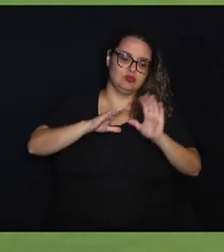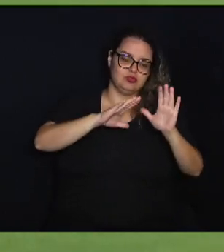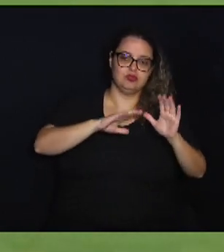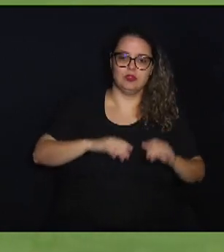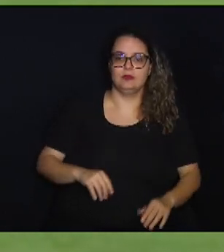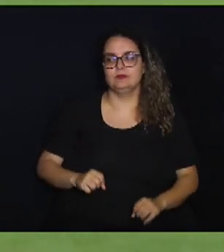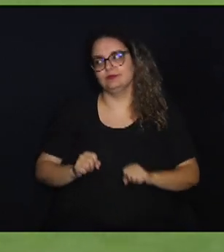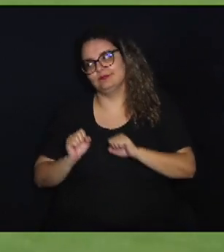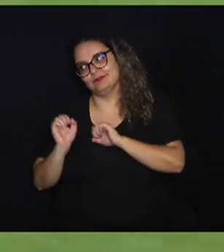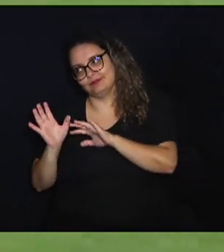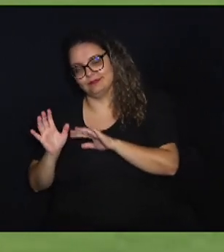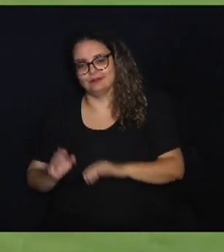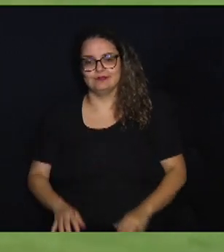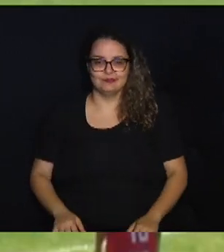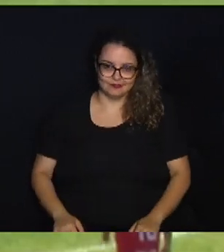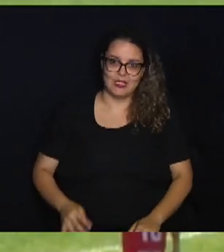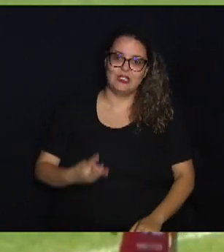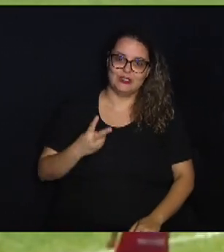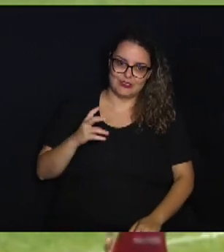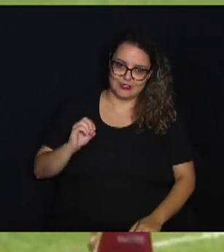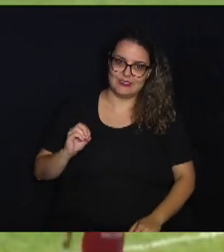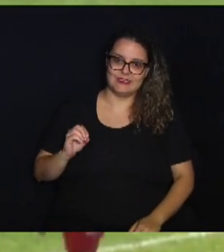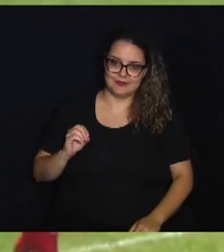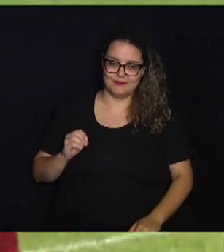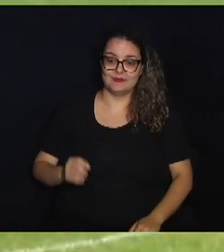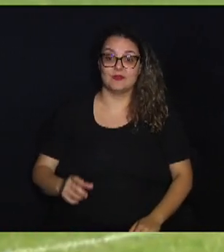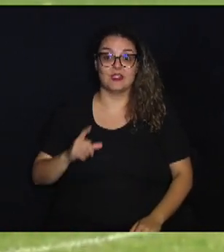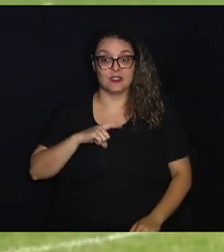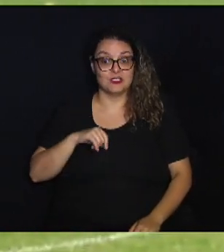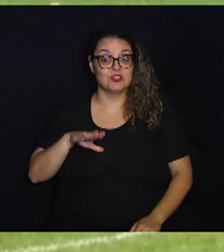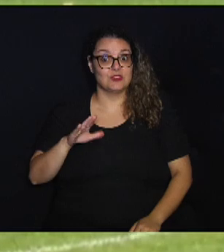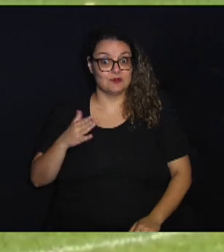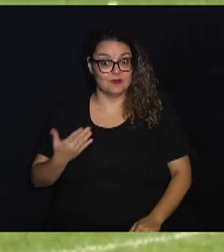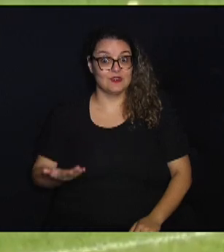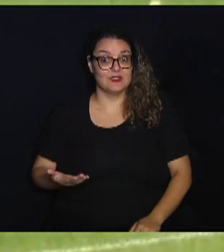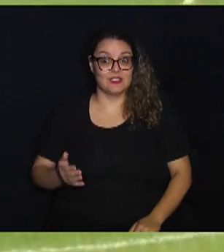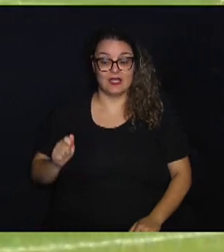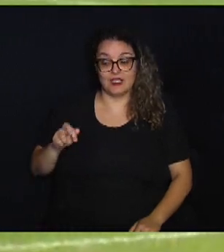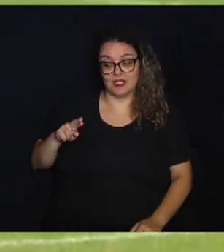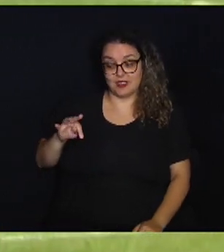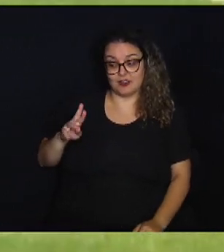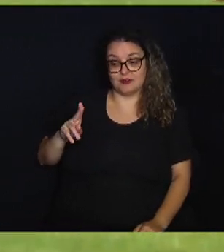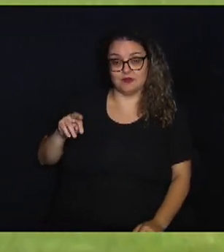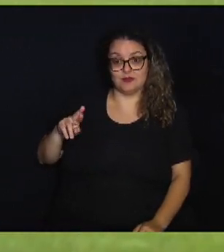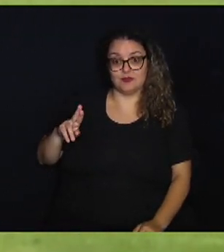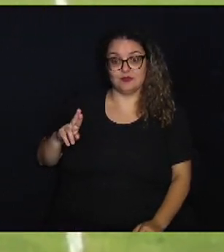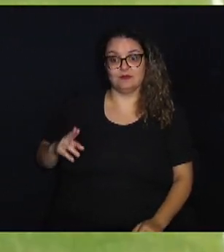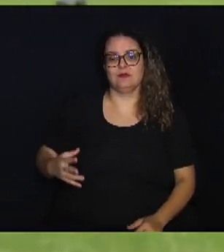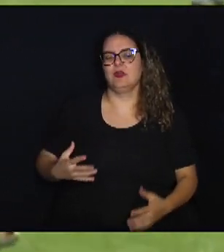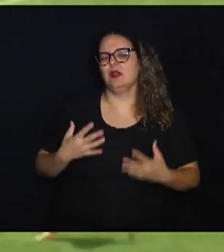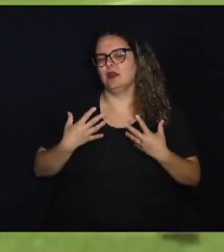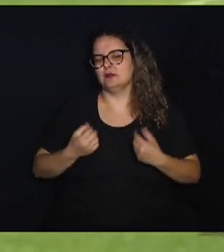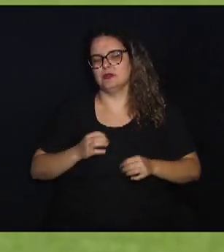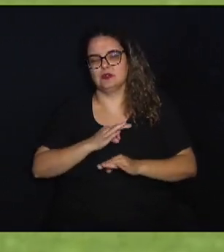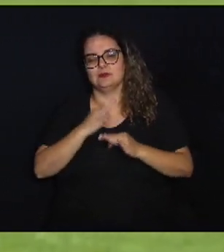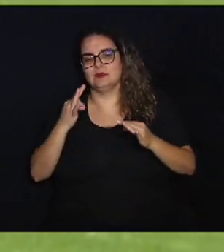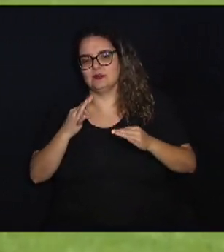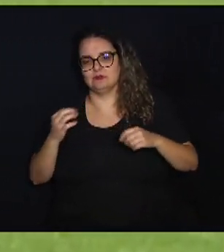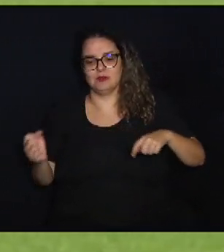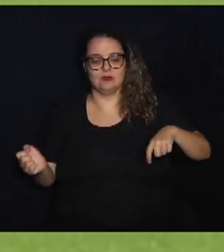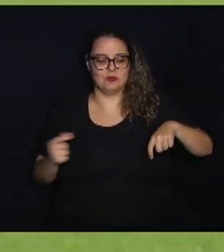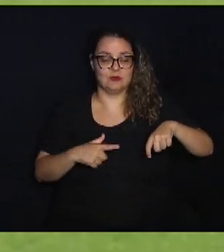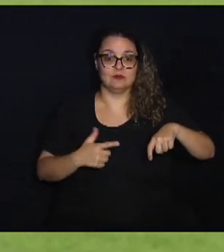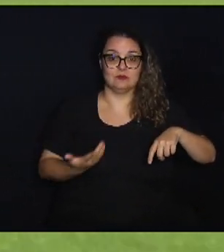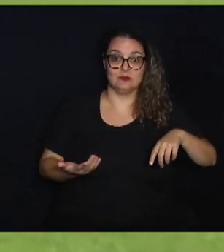ampliar 2-0 Bugre. E tinha mais, Arthur recebeu ótimo lançamento nas costas da